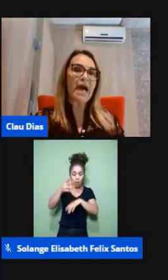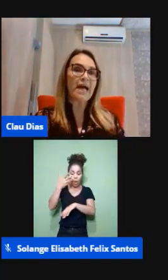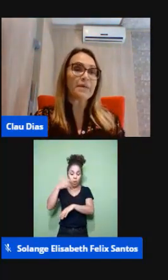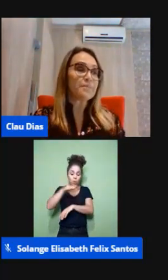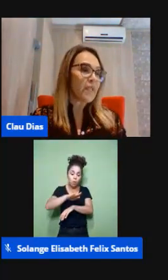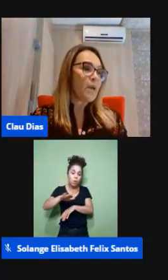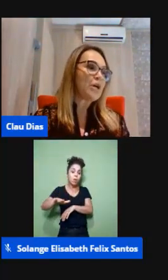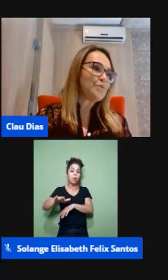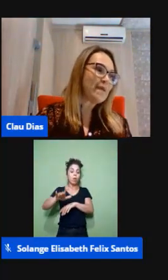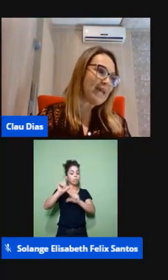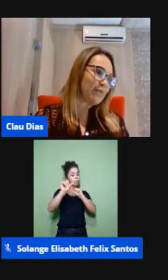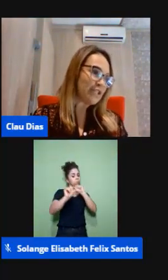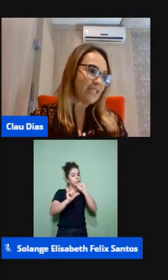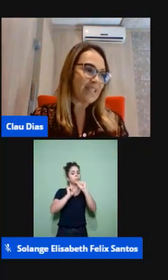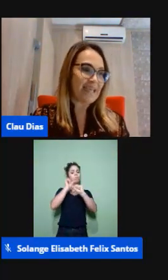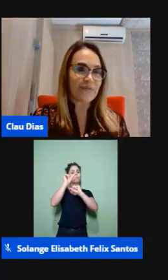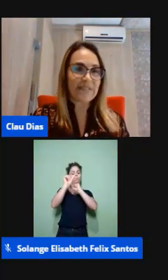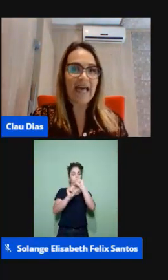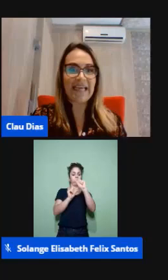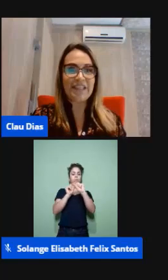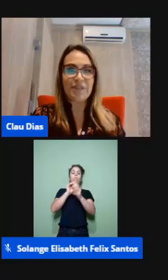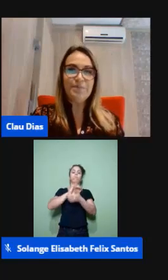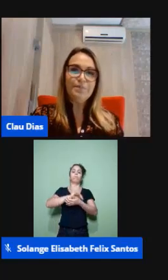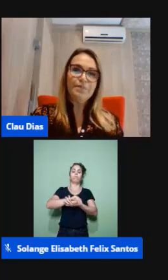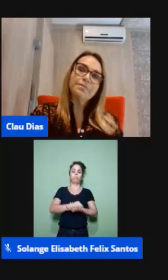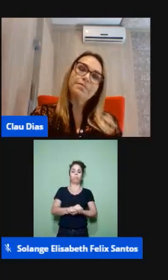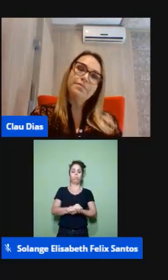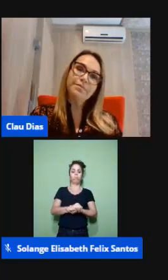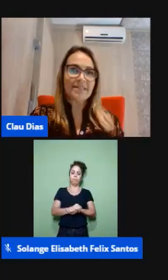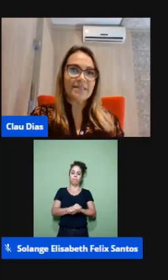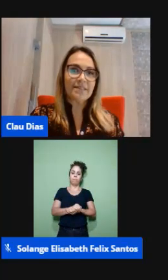ser mudada. Pode passar, por gentileza, o slide.